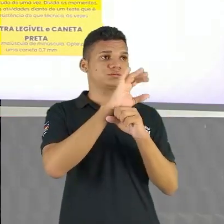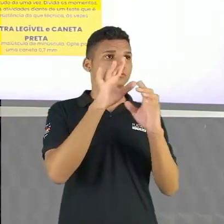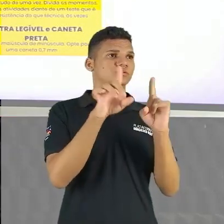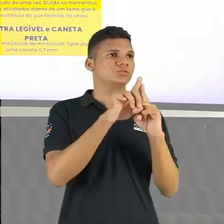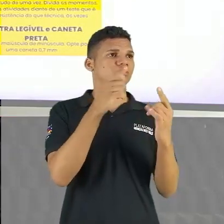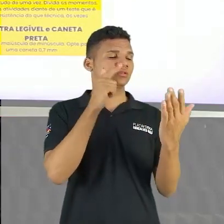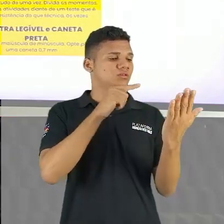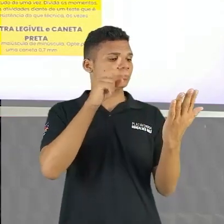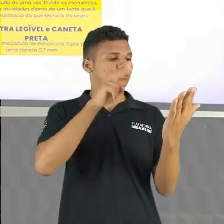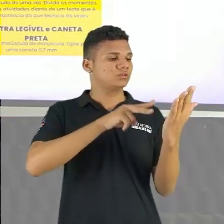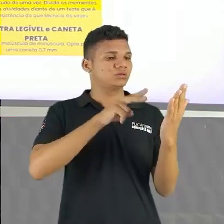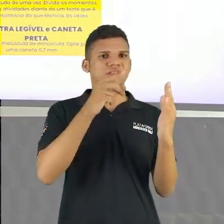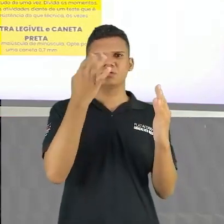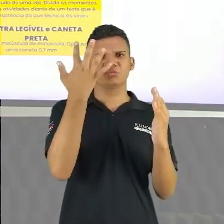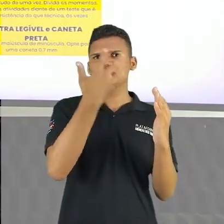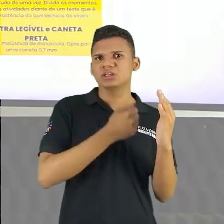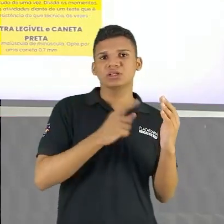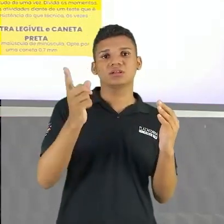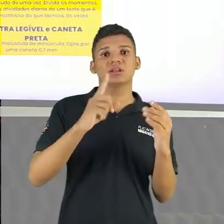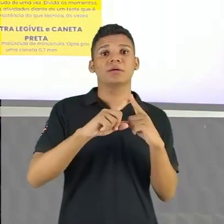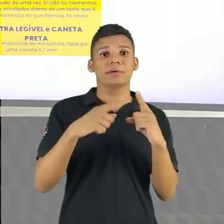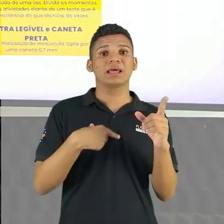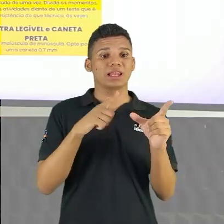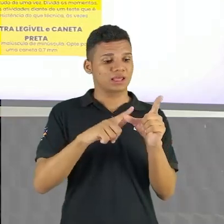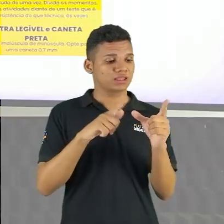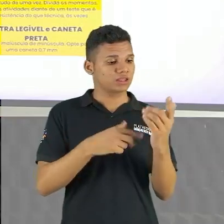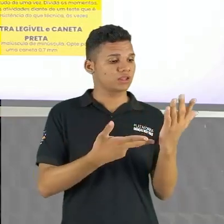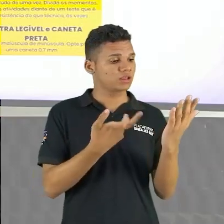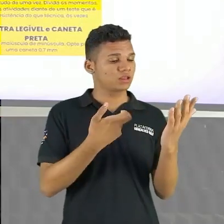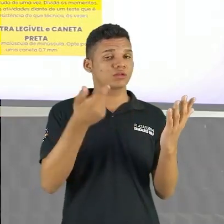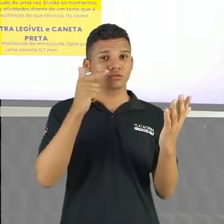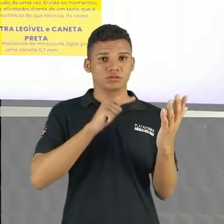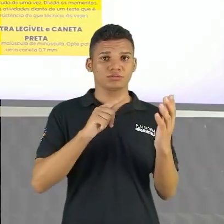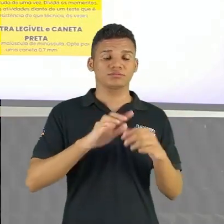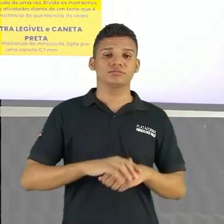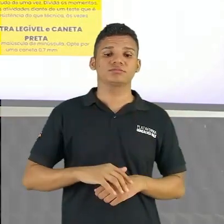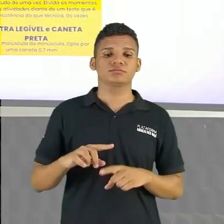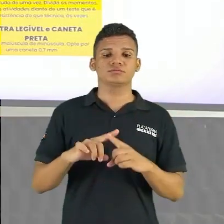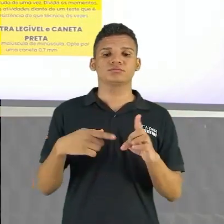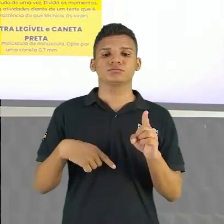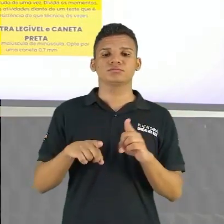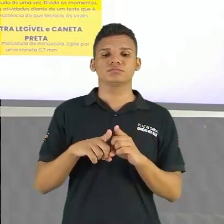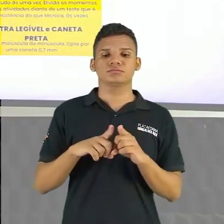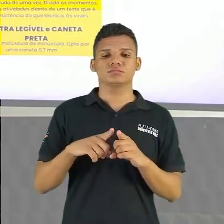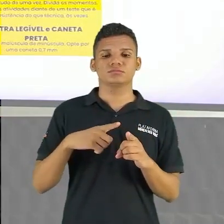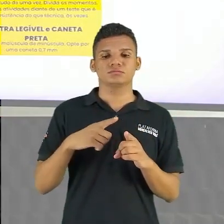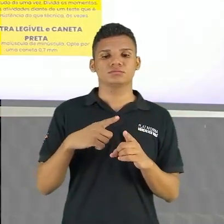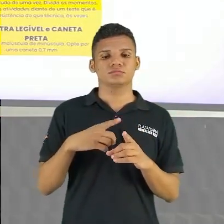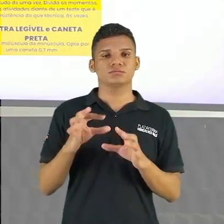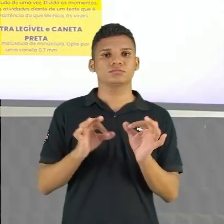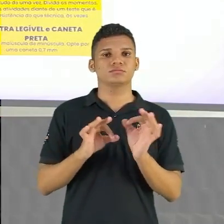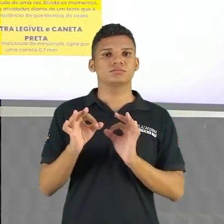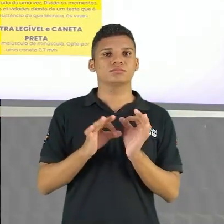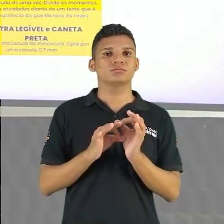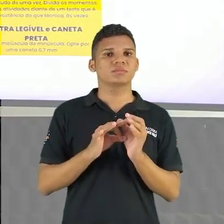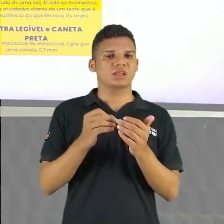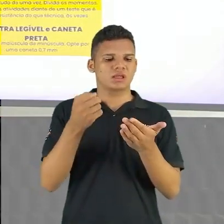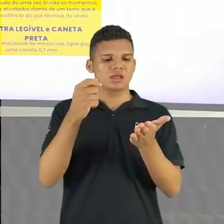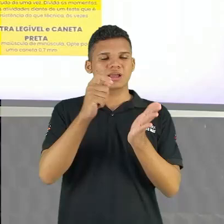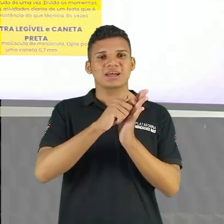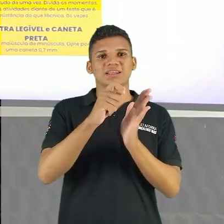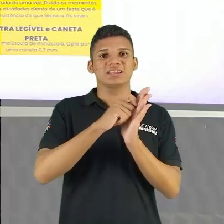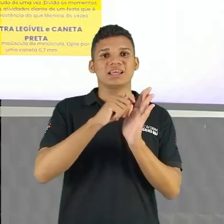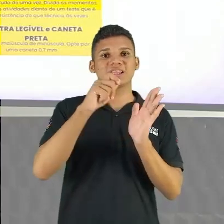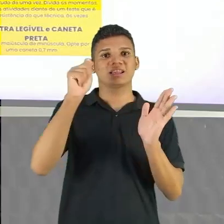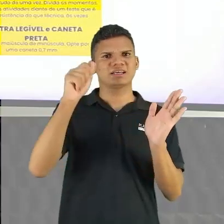lida a gente não tá falando de beleza estamos falando de letra que se pode ler e ainda a utilização de uma caneta preta não leve caneta azul